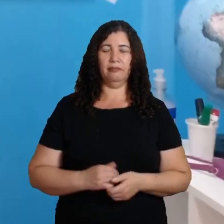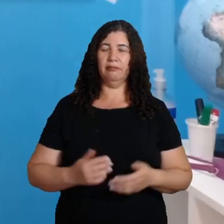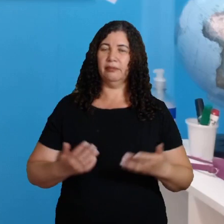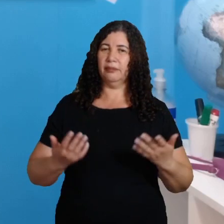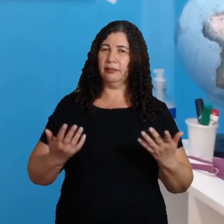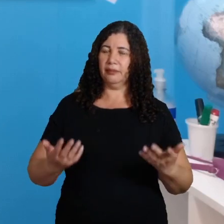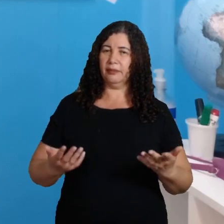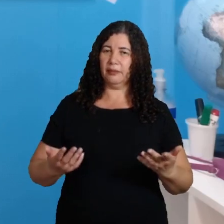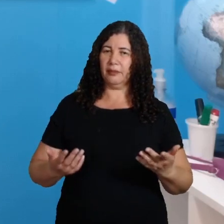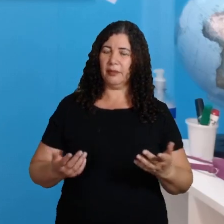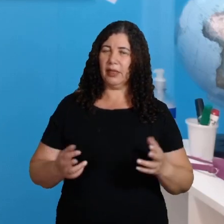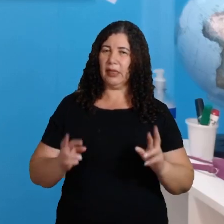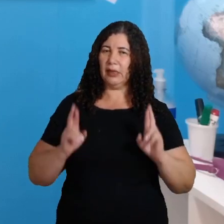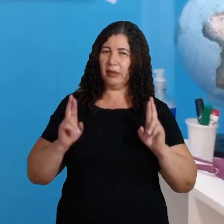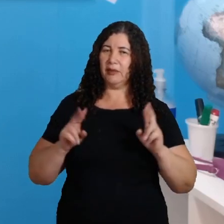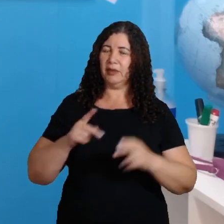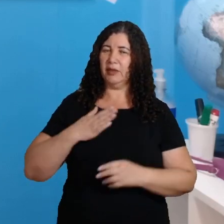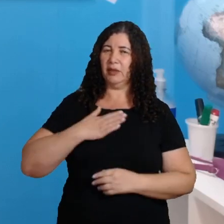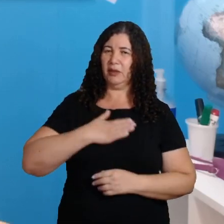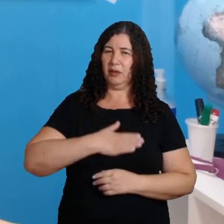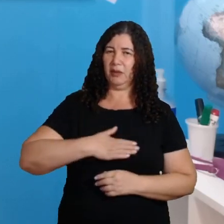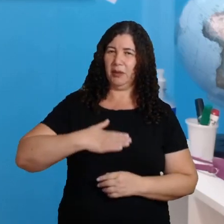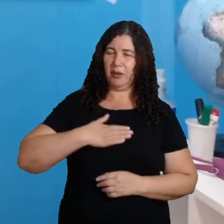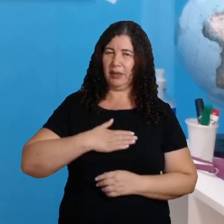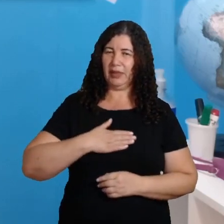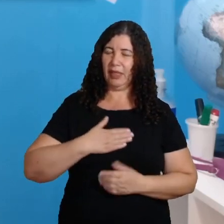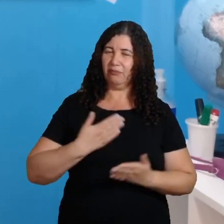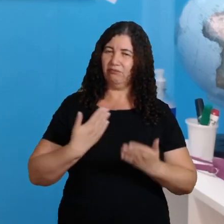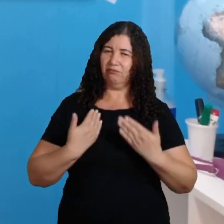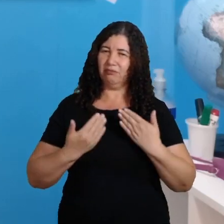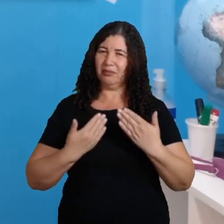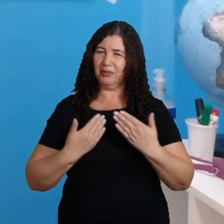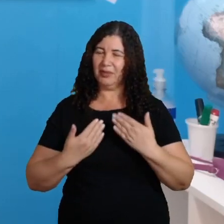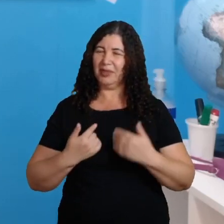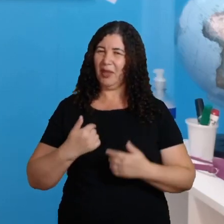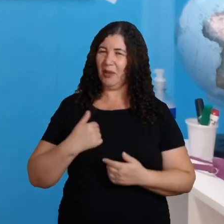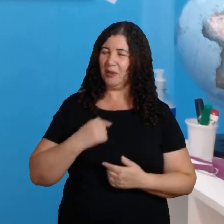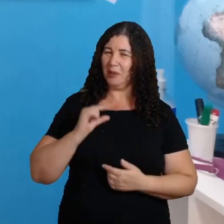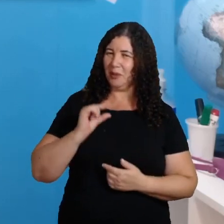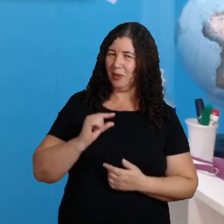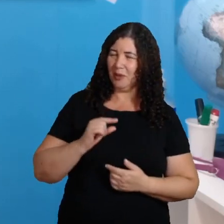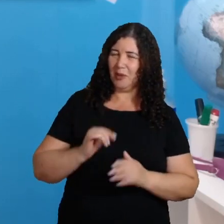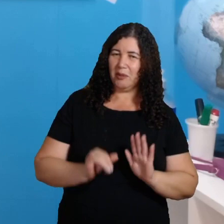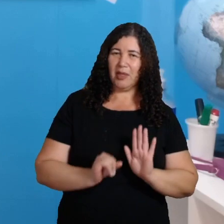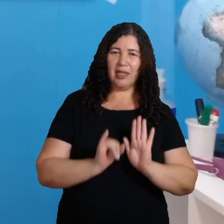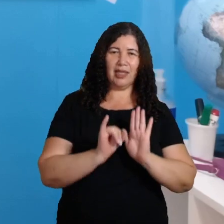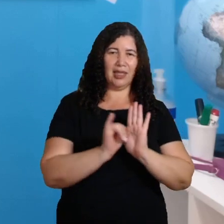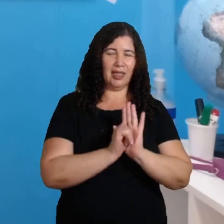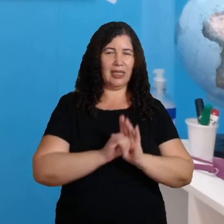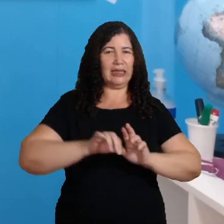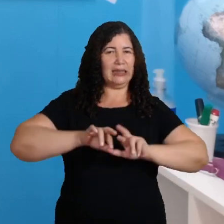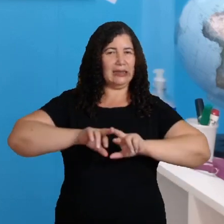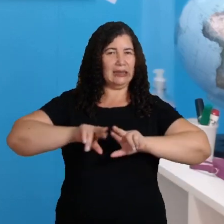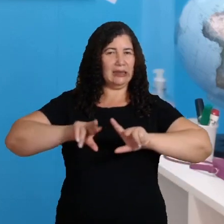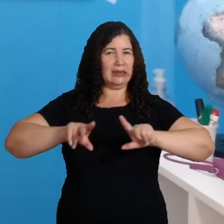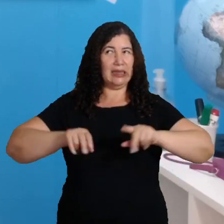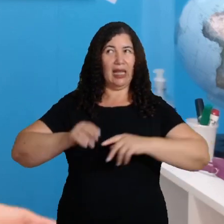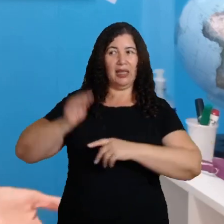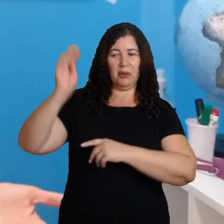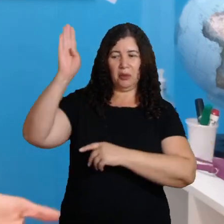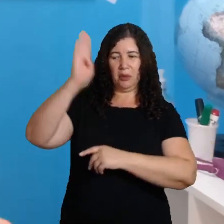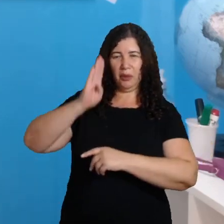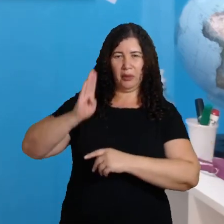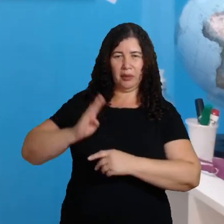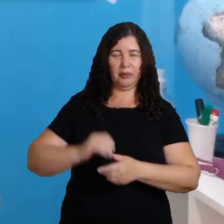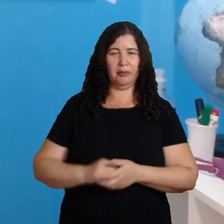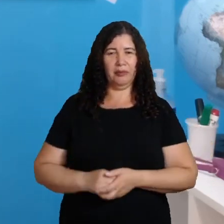Bom, turma, eu espero que vocês tenham gostado de conversar um pouquinho comigo sobre identidades e diversidades brasileiras.